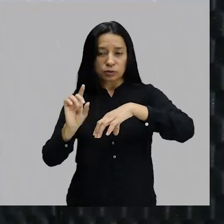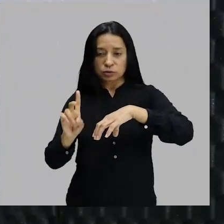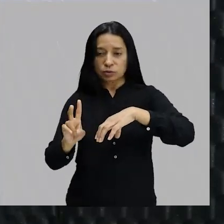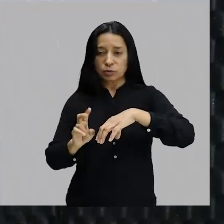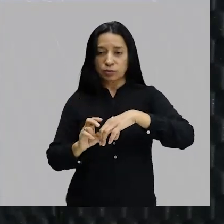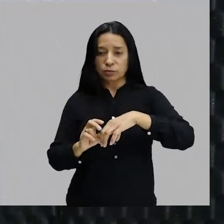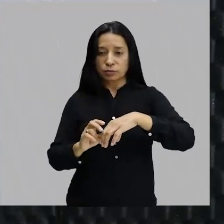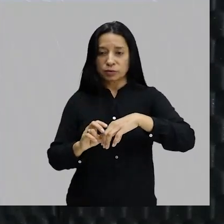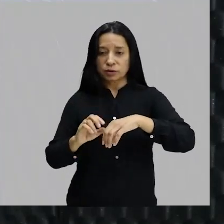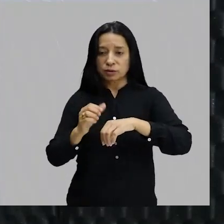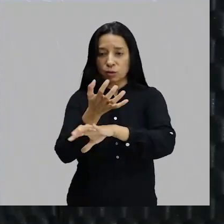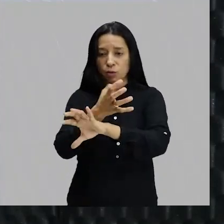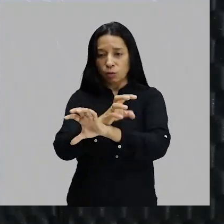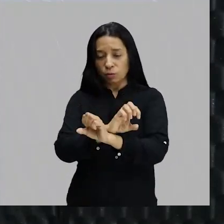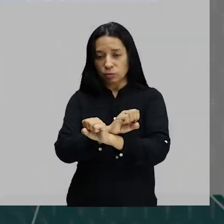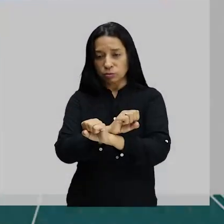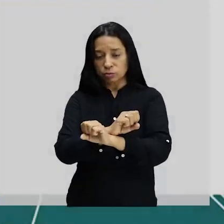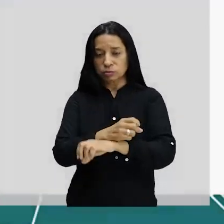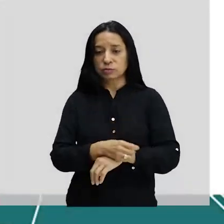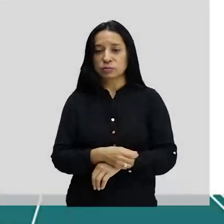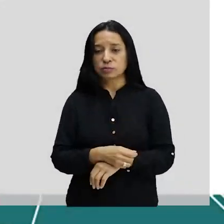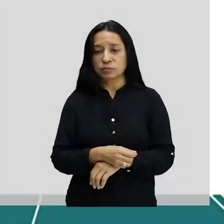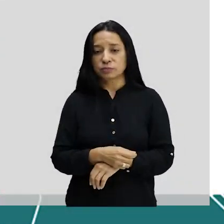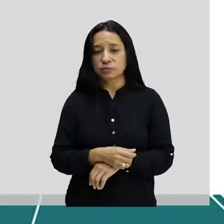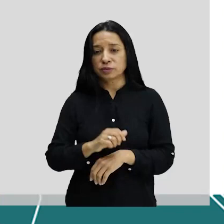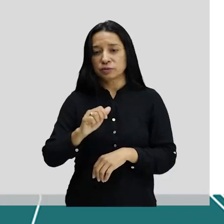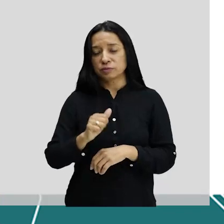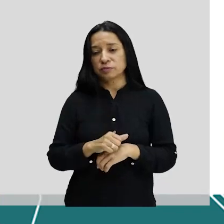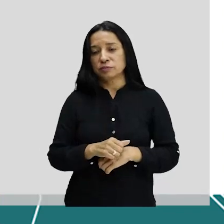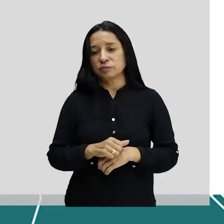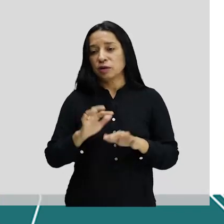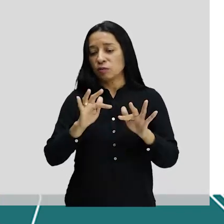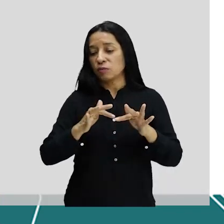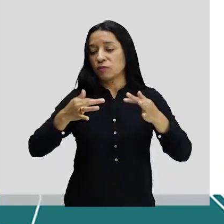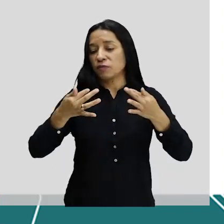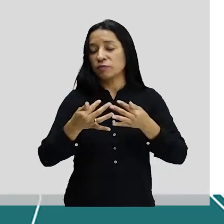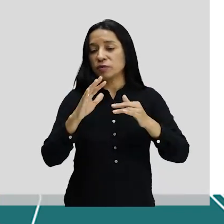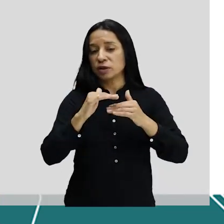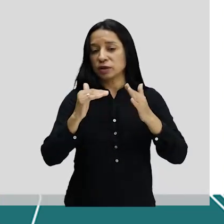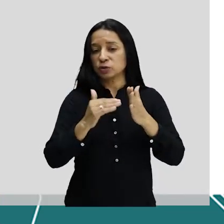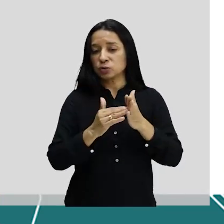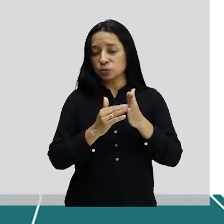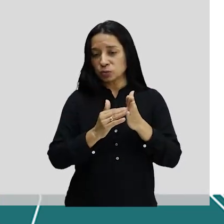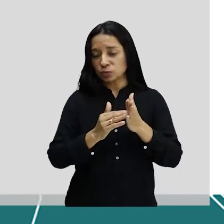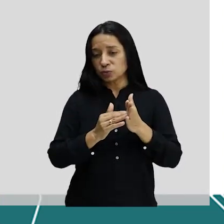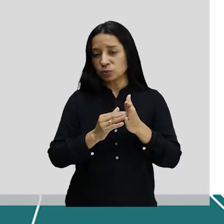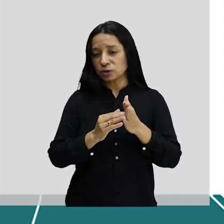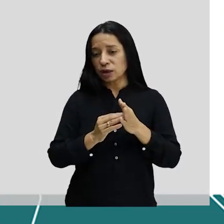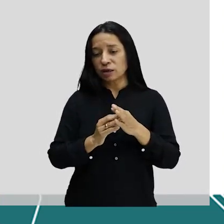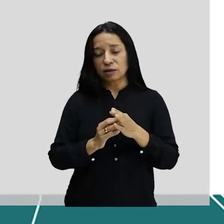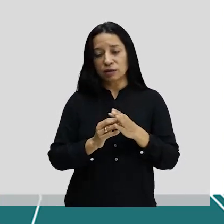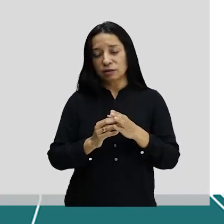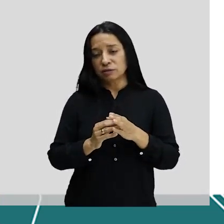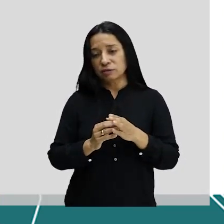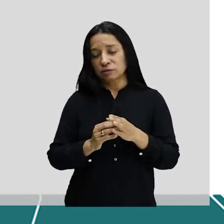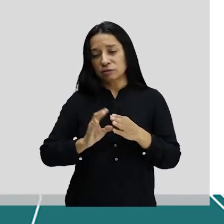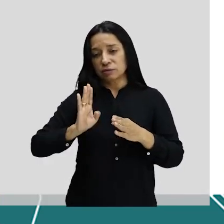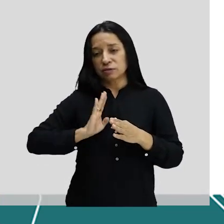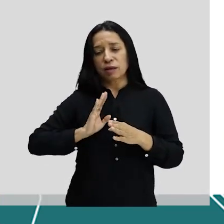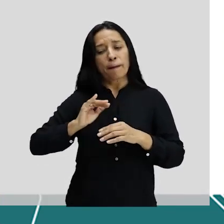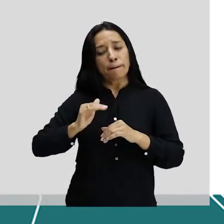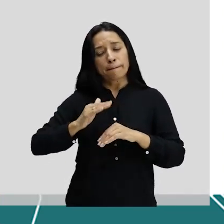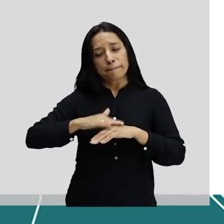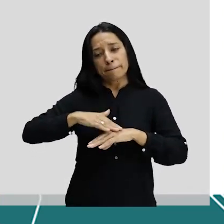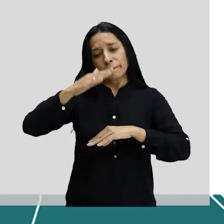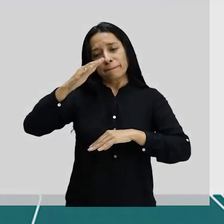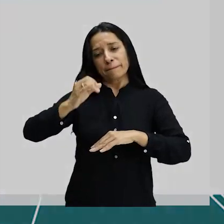são ossos aí, pois é, né? Os arcossólios, para uma família inteira de classe remediada, e as mais sofisticadas,